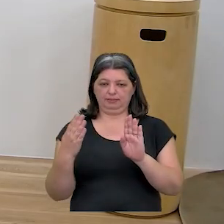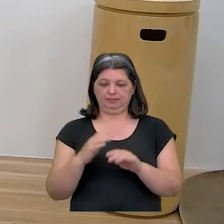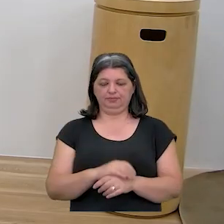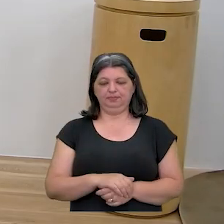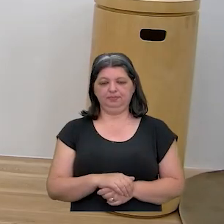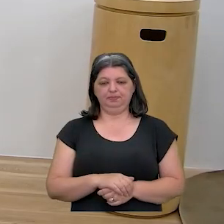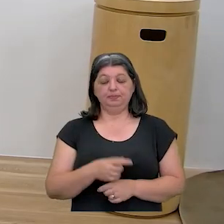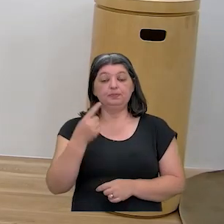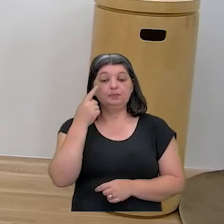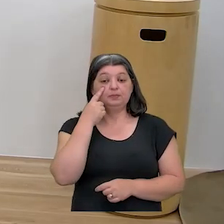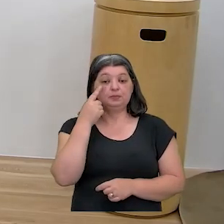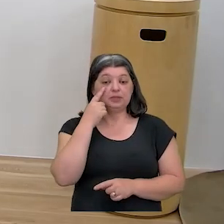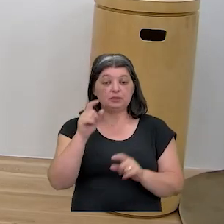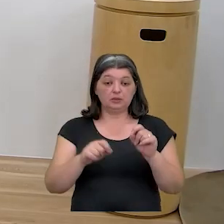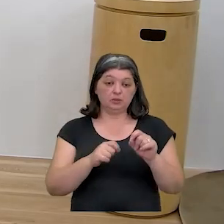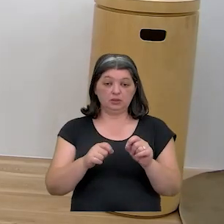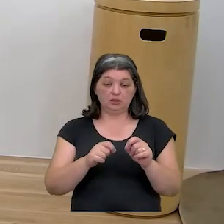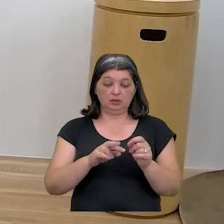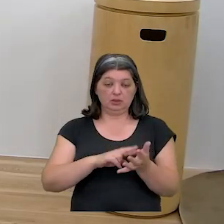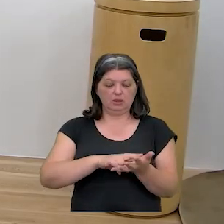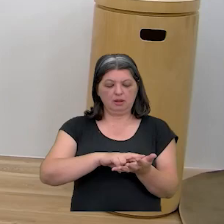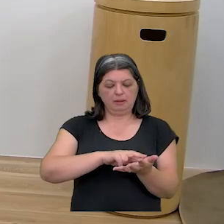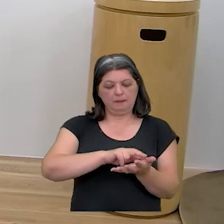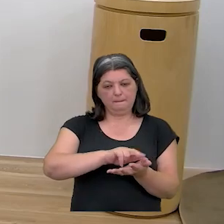Pensando aí nas diferentes